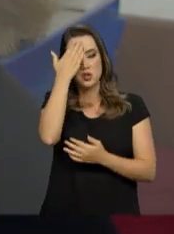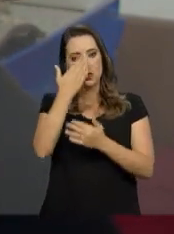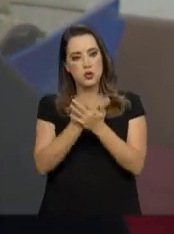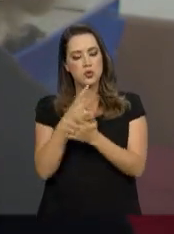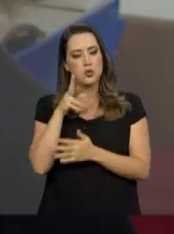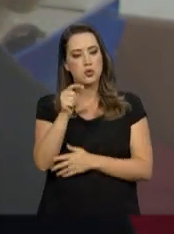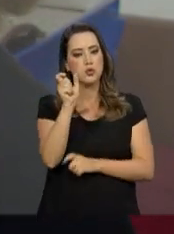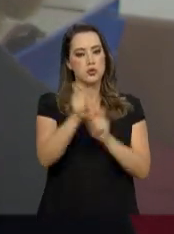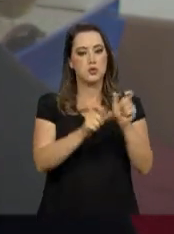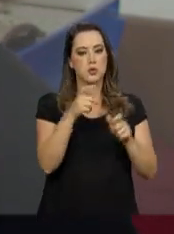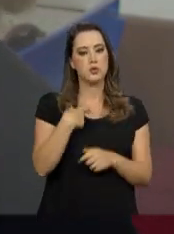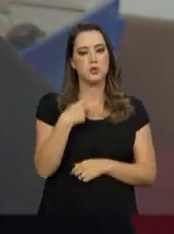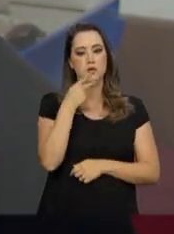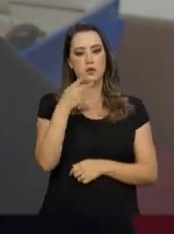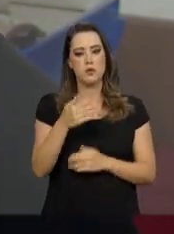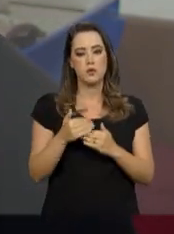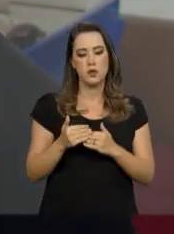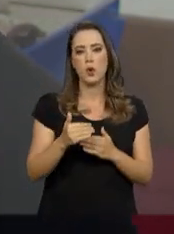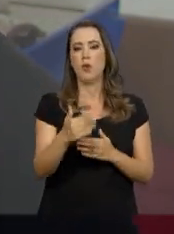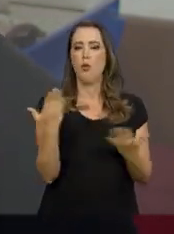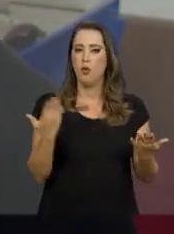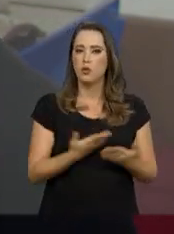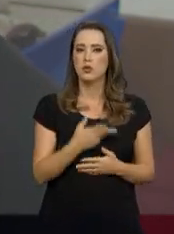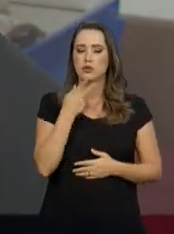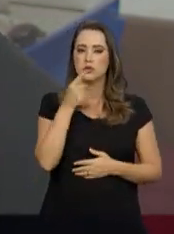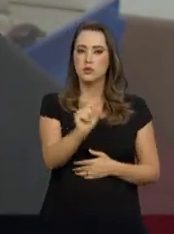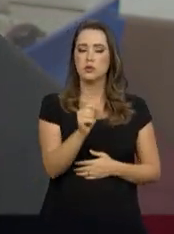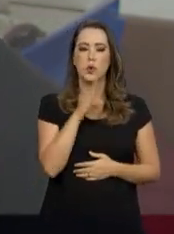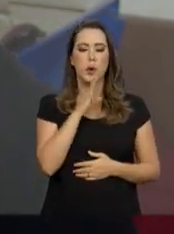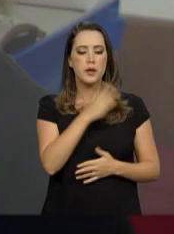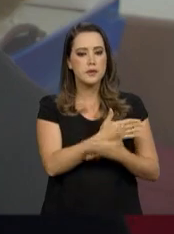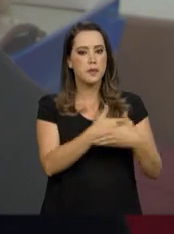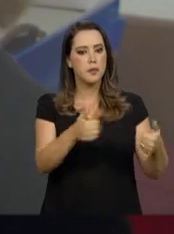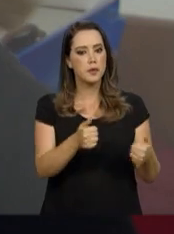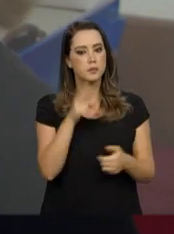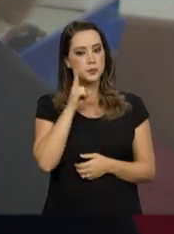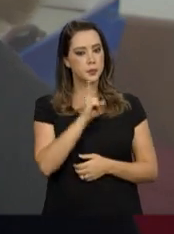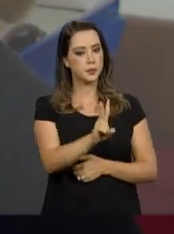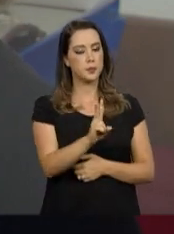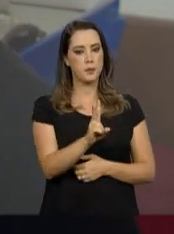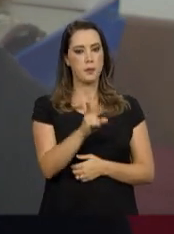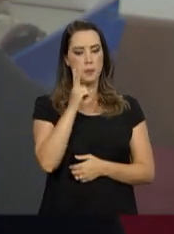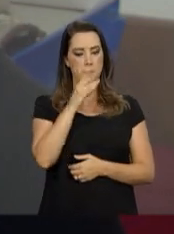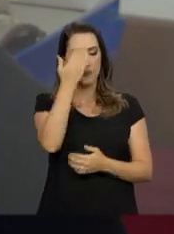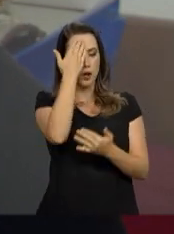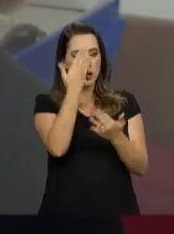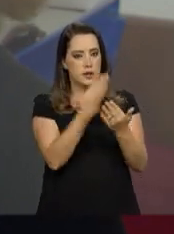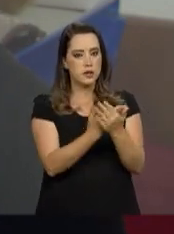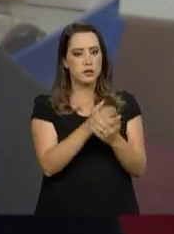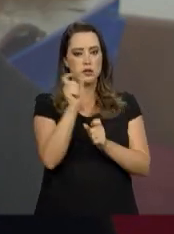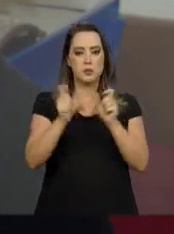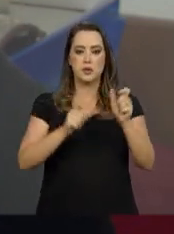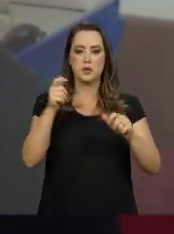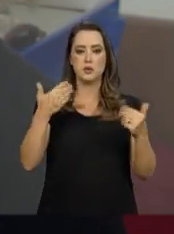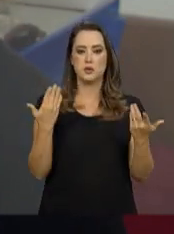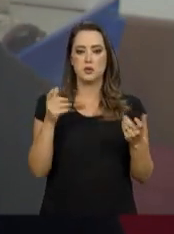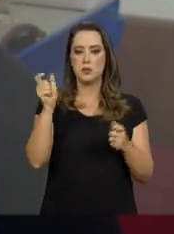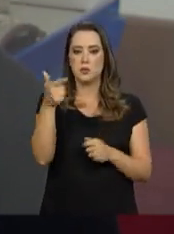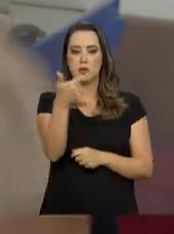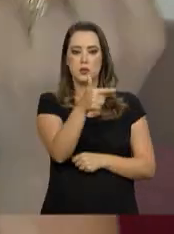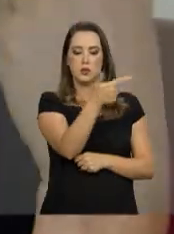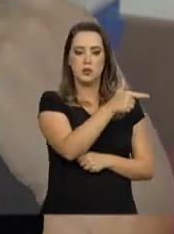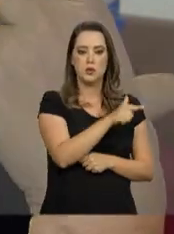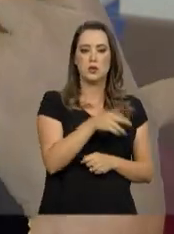de, eu falo por mim, né, a partir de hoje que eu passei a conhecer melhor Eu acredito que se alguém, ou seja, se os